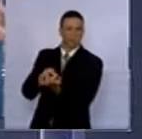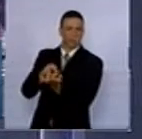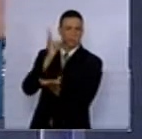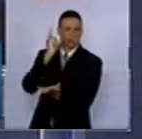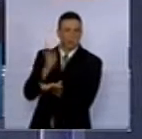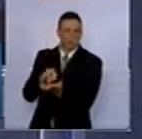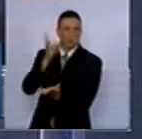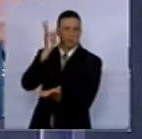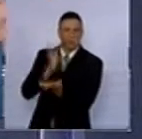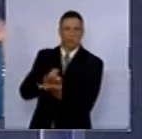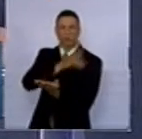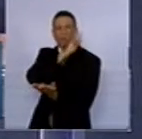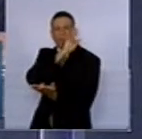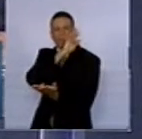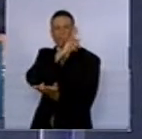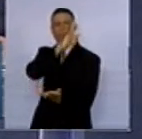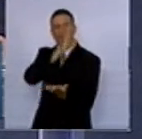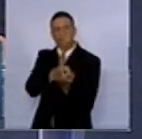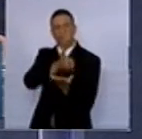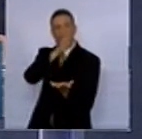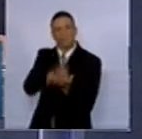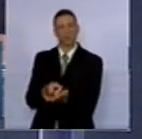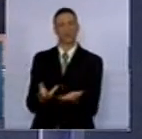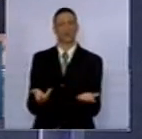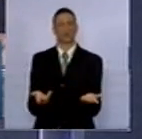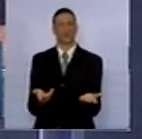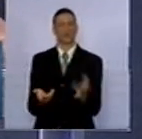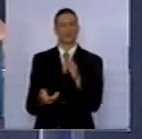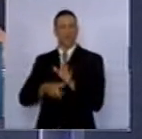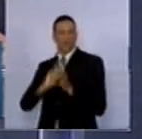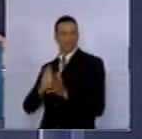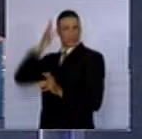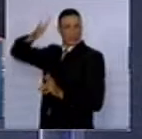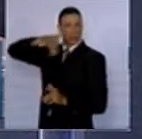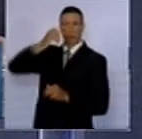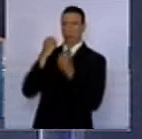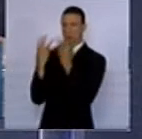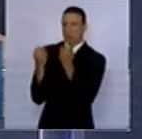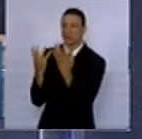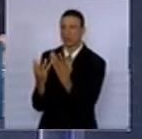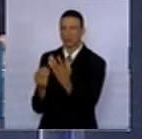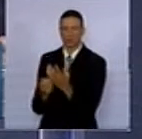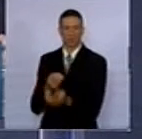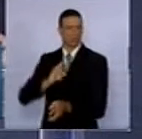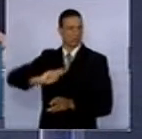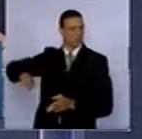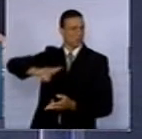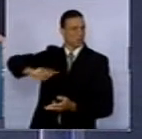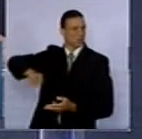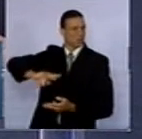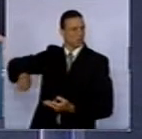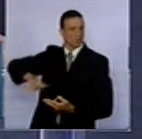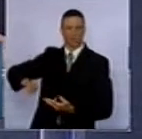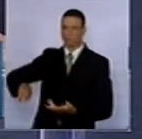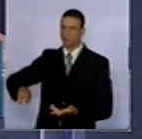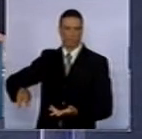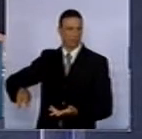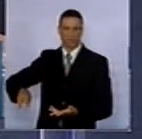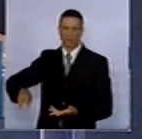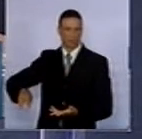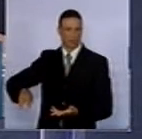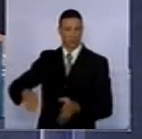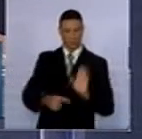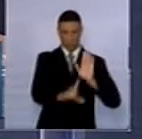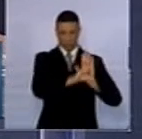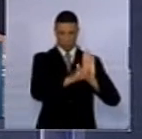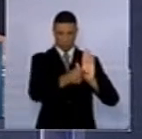formidável como tentaram hoje eh apresentar aqui efetivamente senhor Ministro pela nova lei